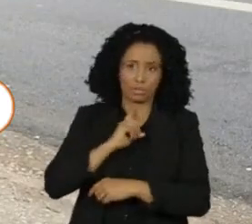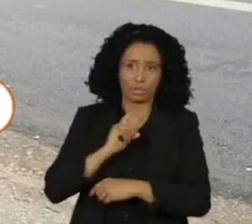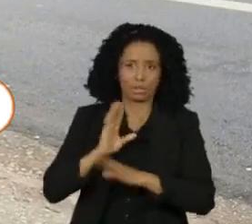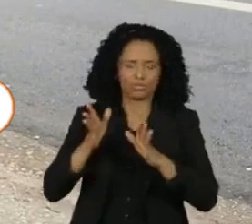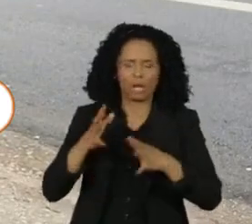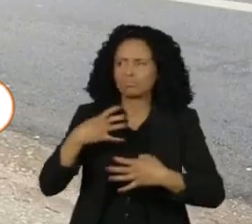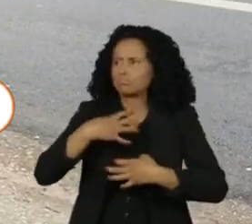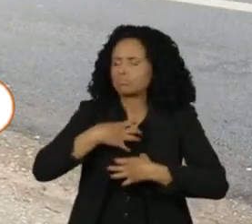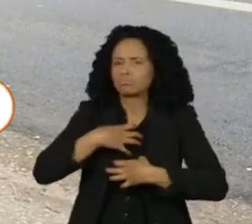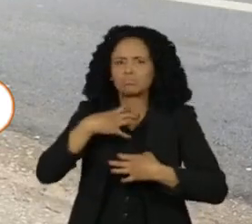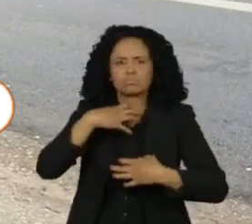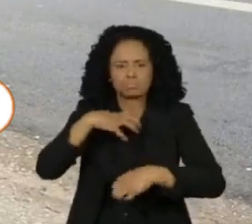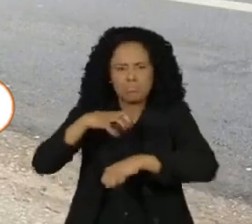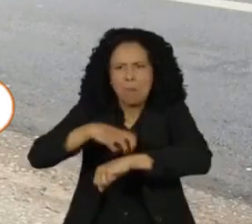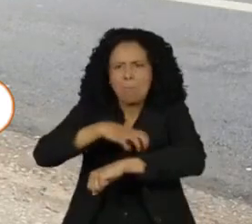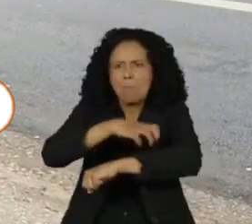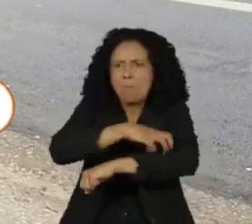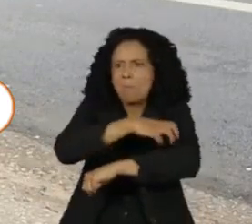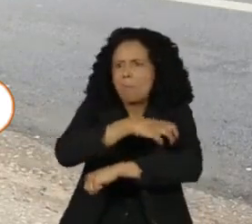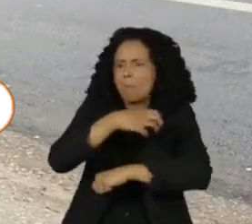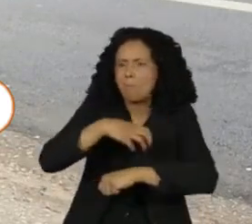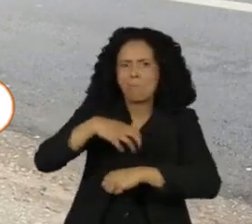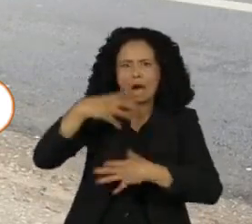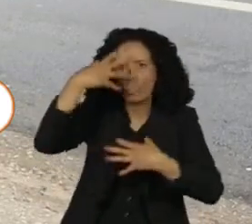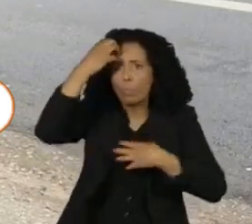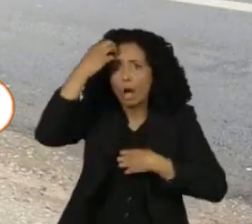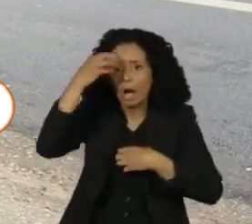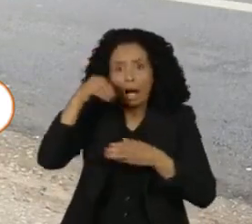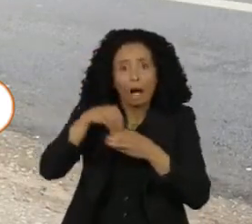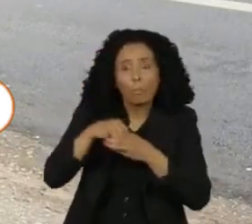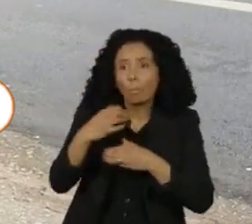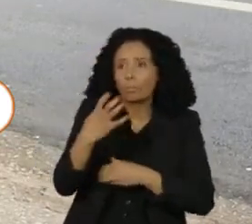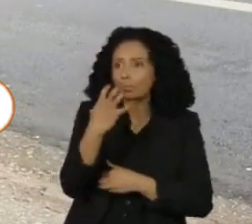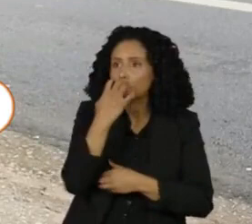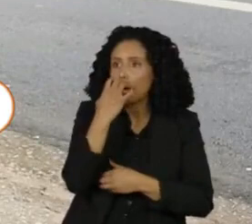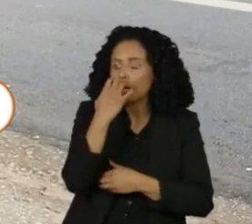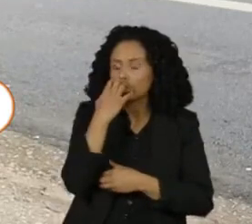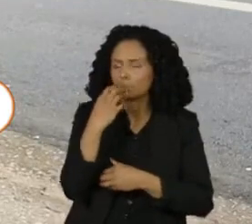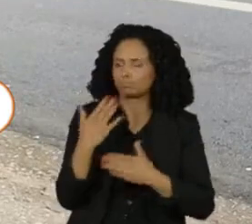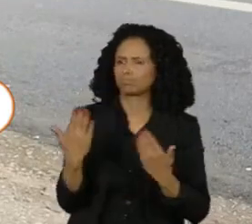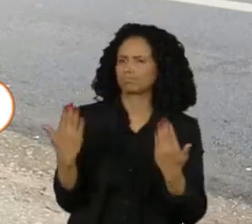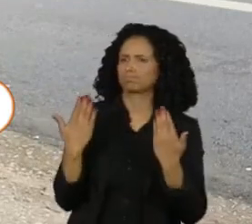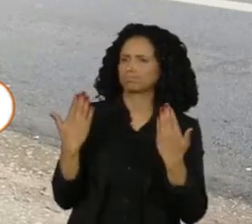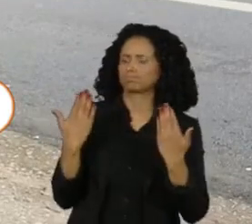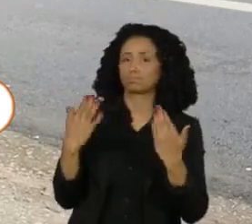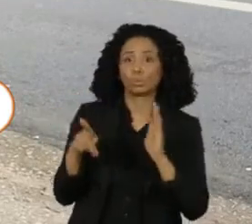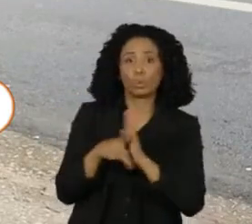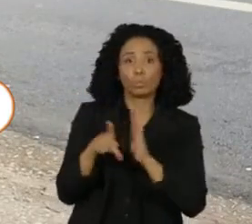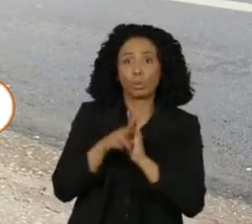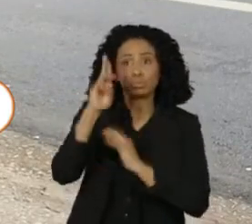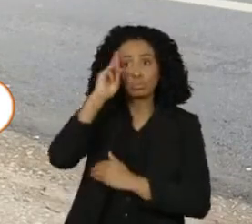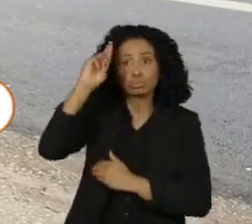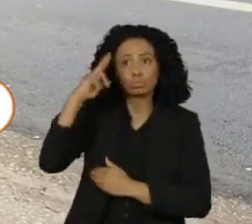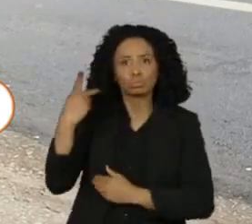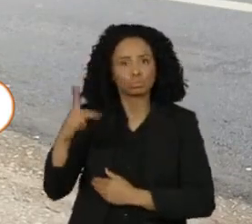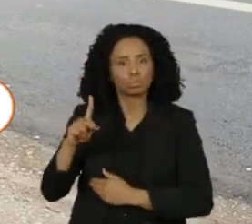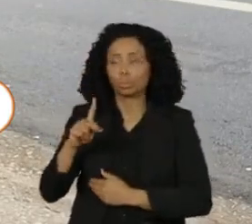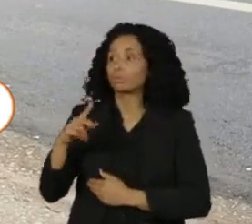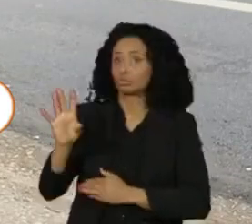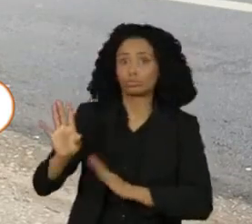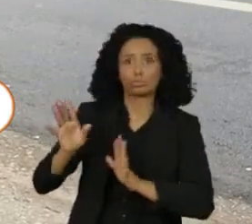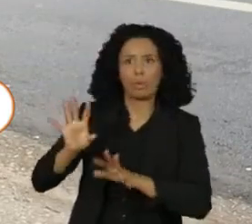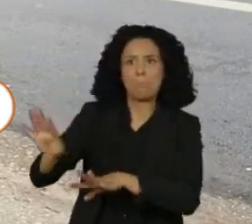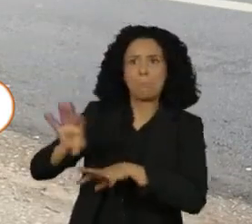a aparecer no dia 13 de agosto e a suspeita é que ele tenha sido infectado pelo próprio dono. Este é o primeiro